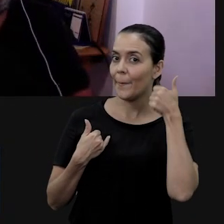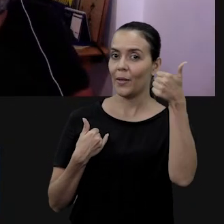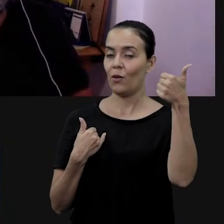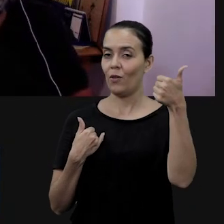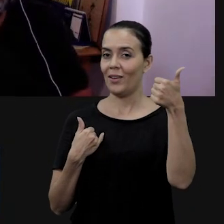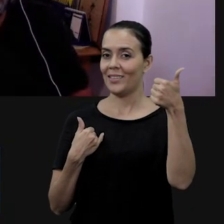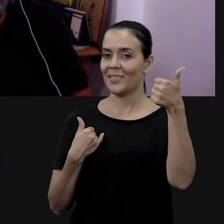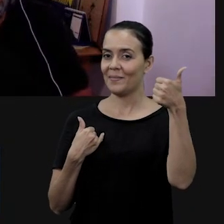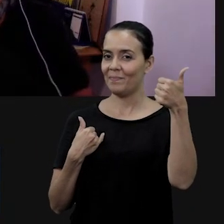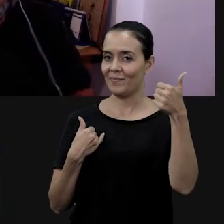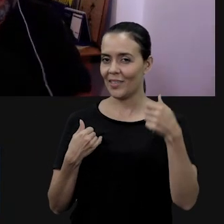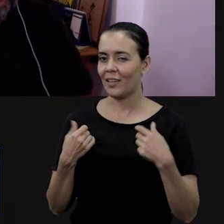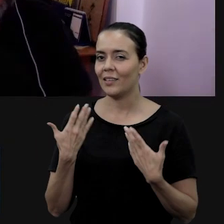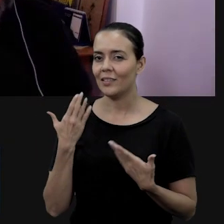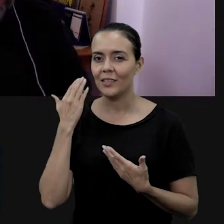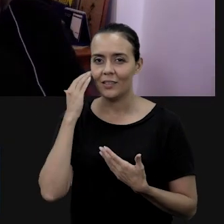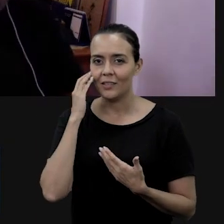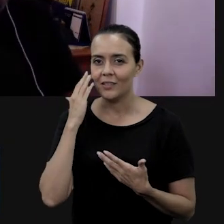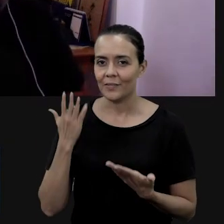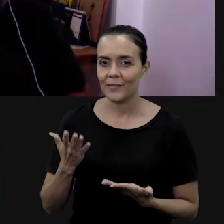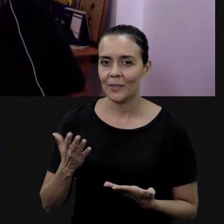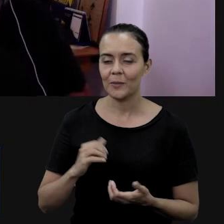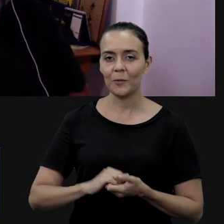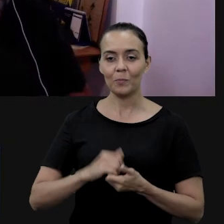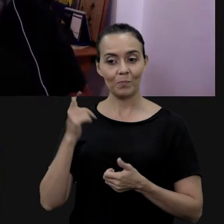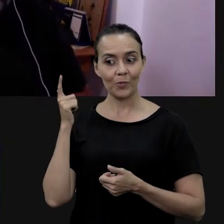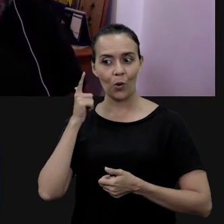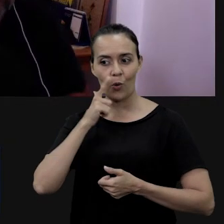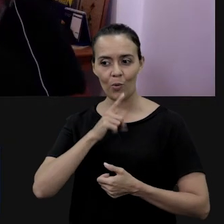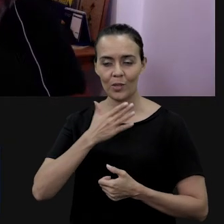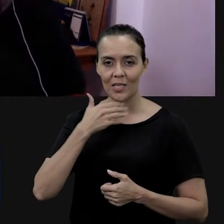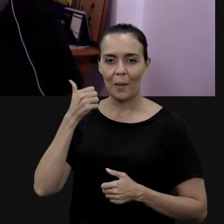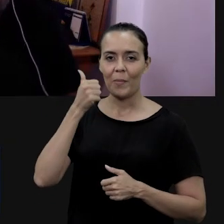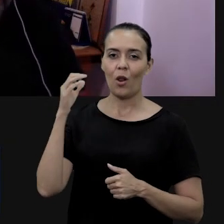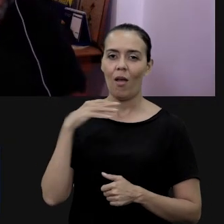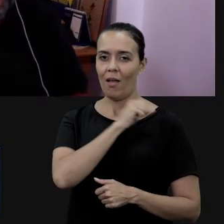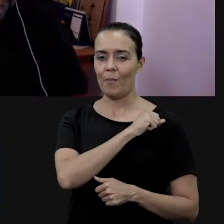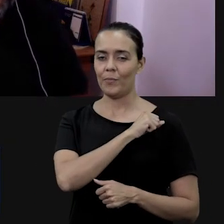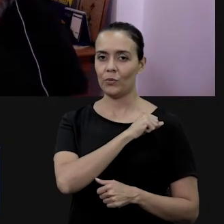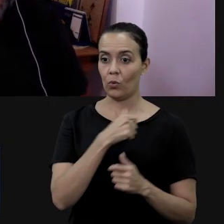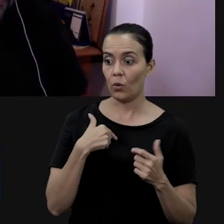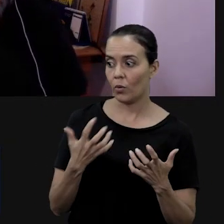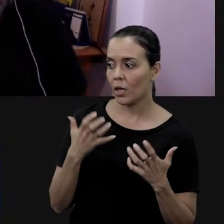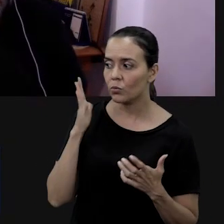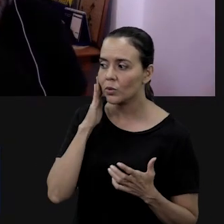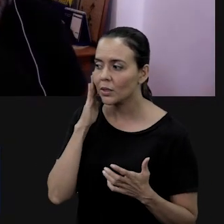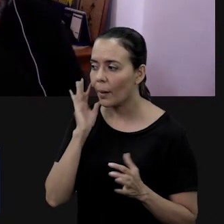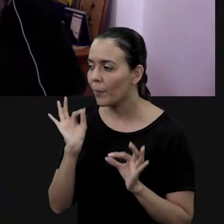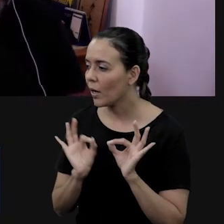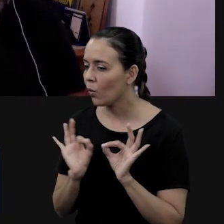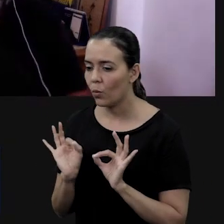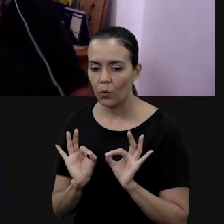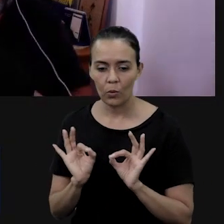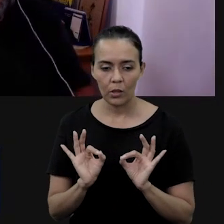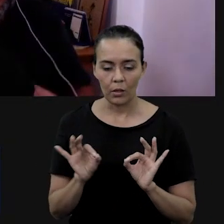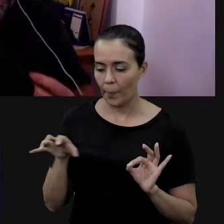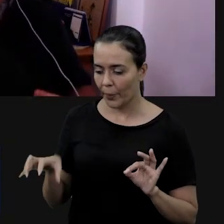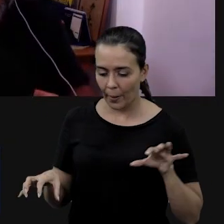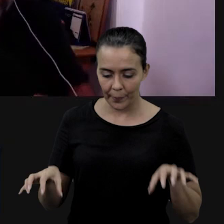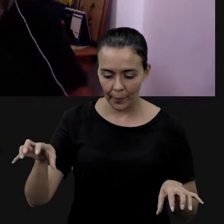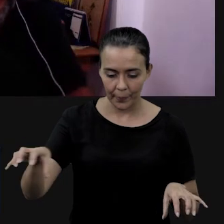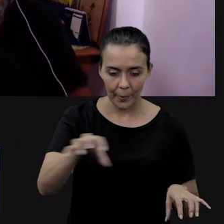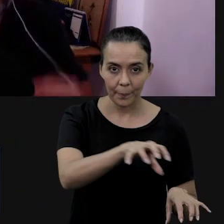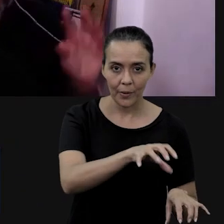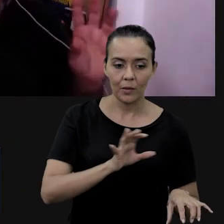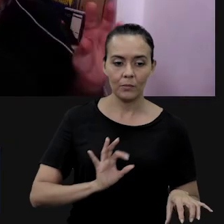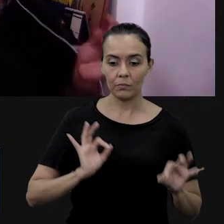melhor solução. Eu posso ter uma solução melhor ainda na manga aqui para ela. Então eu quero mesmo entender